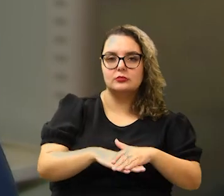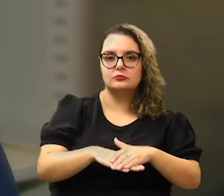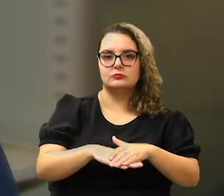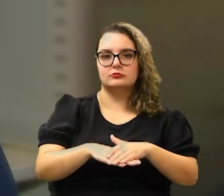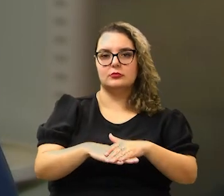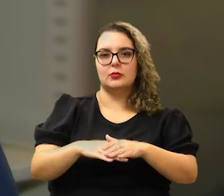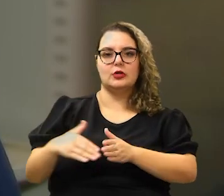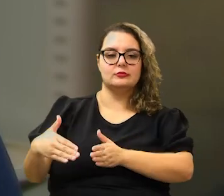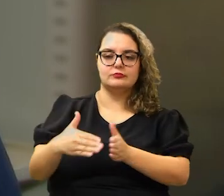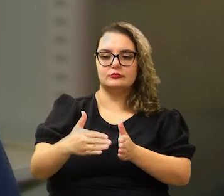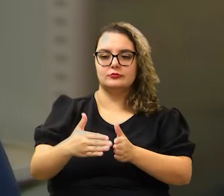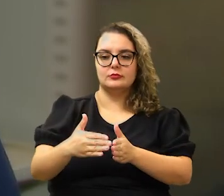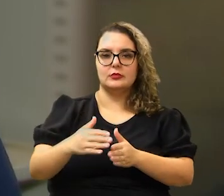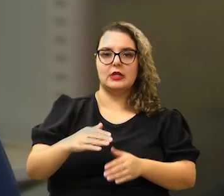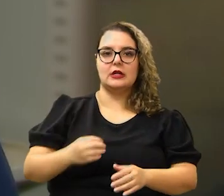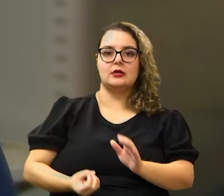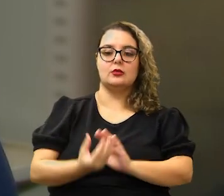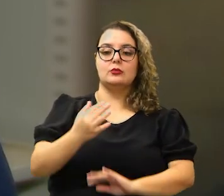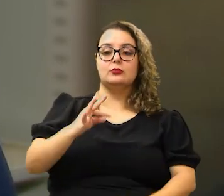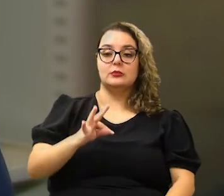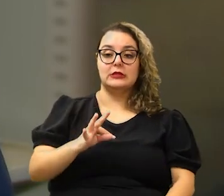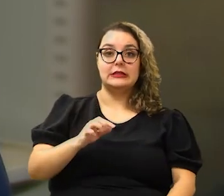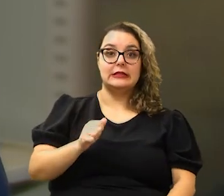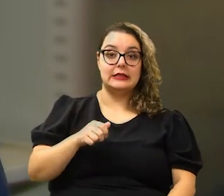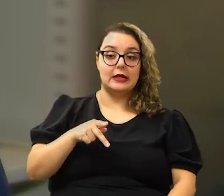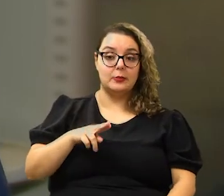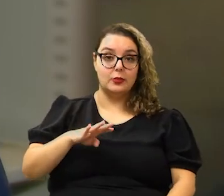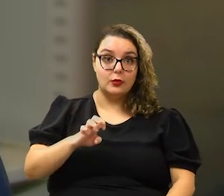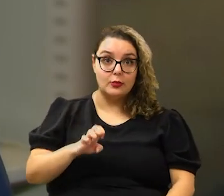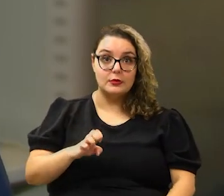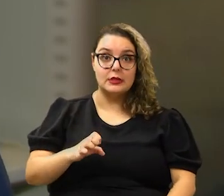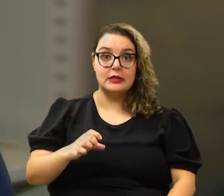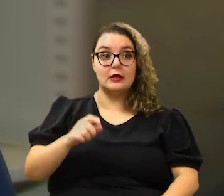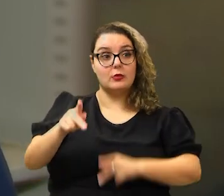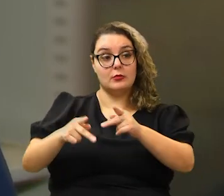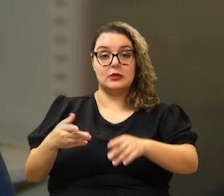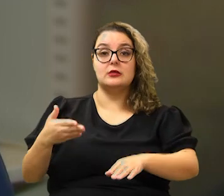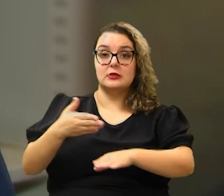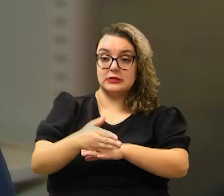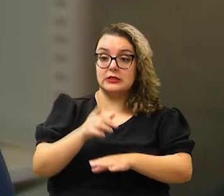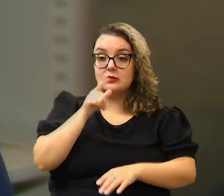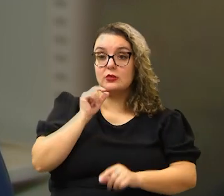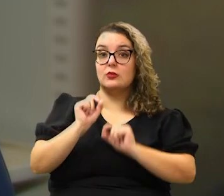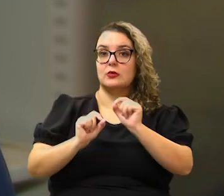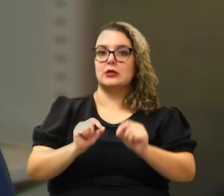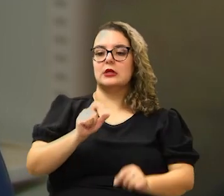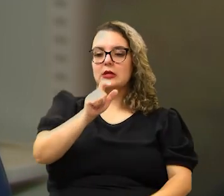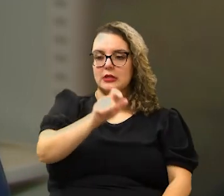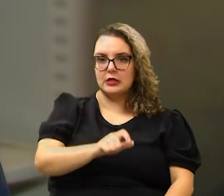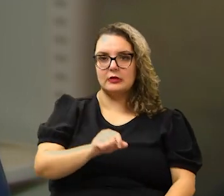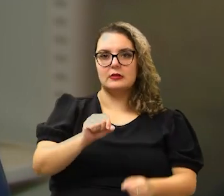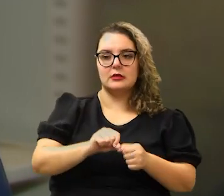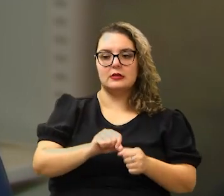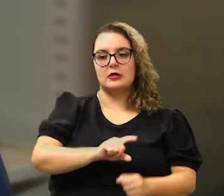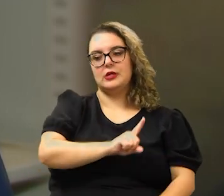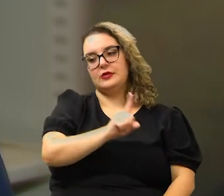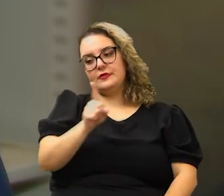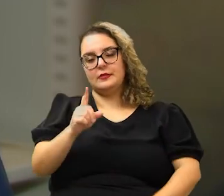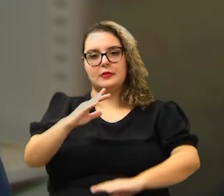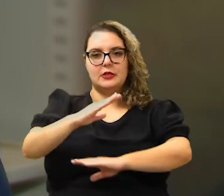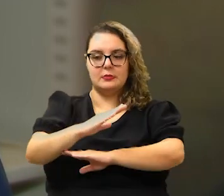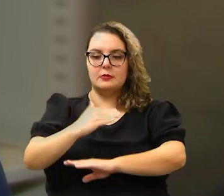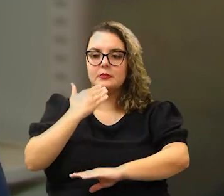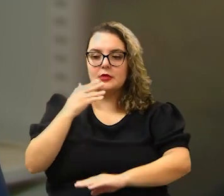até ali, ela criou um tapume e a população precisava ter acesso a essa água. O que ela fazia? Vinha até a Câmara para pedir